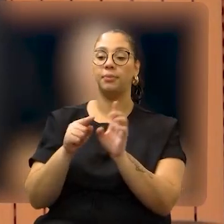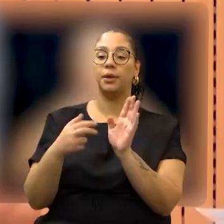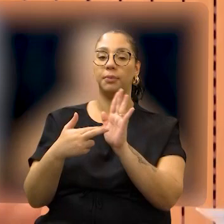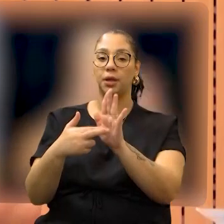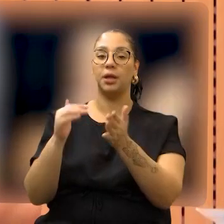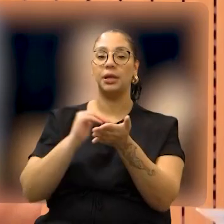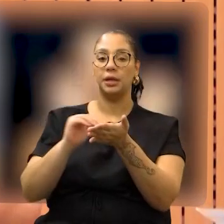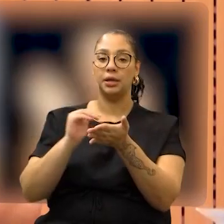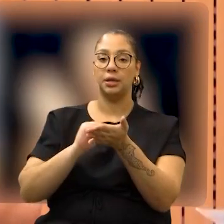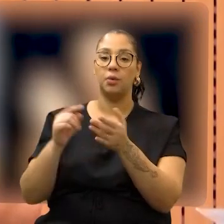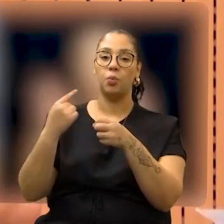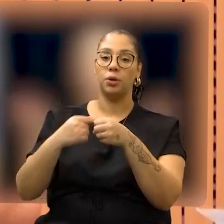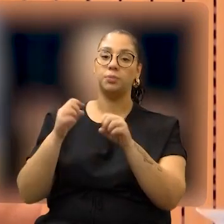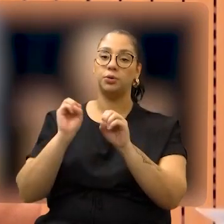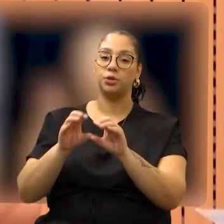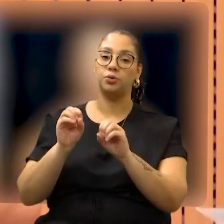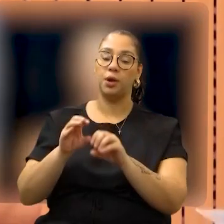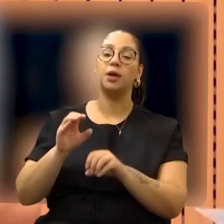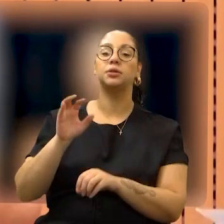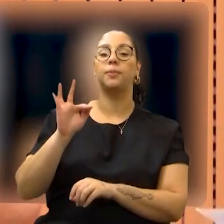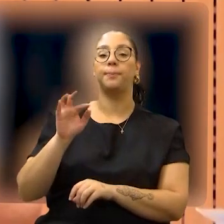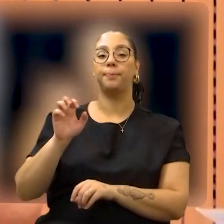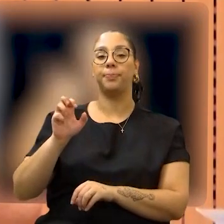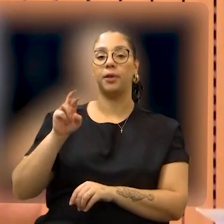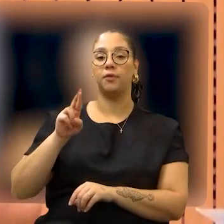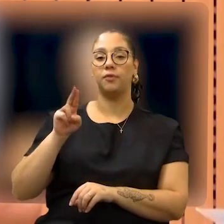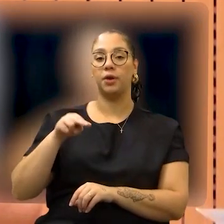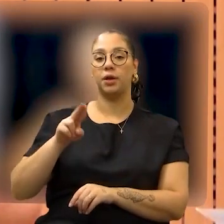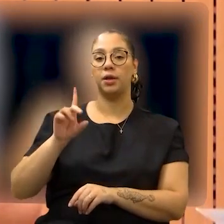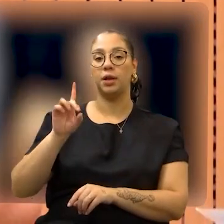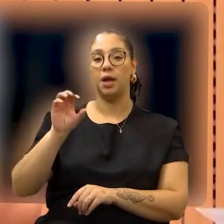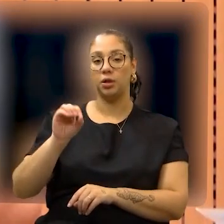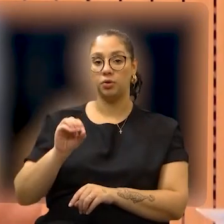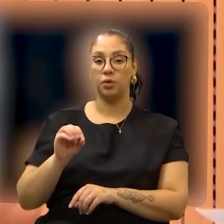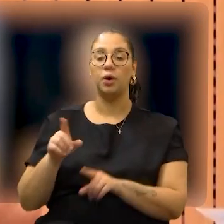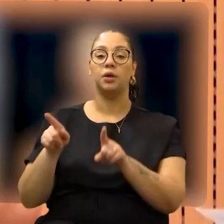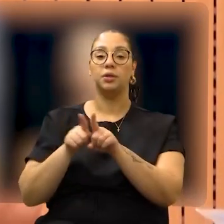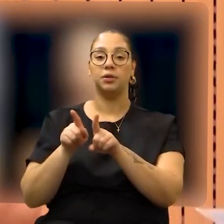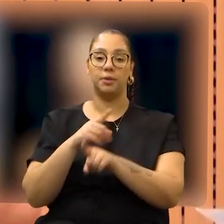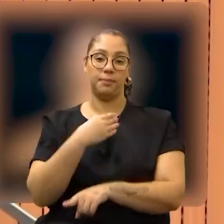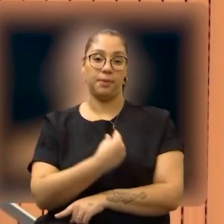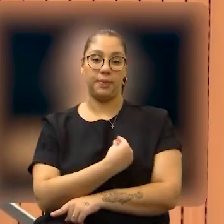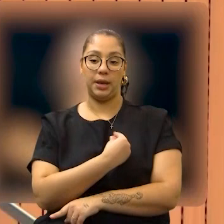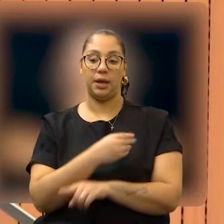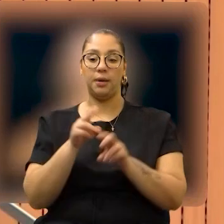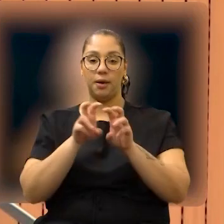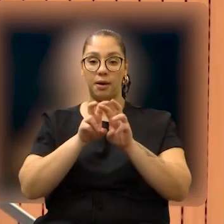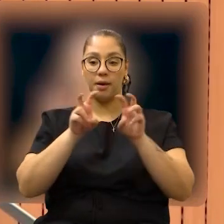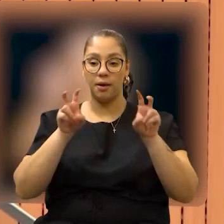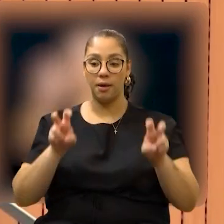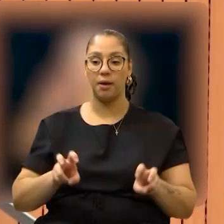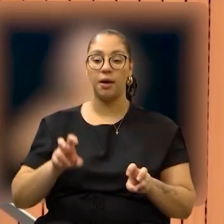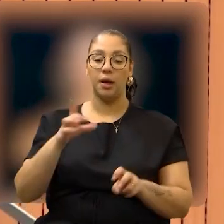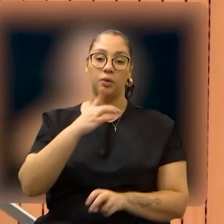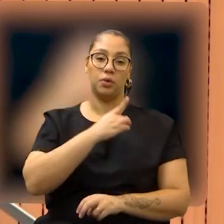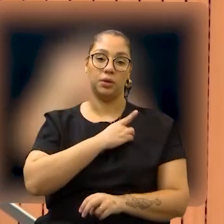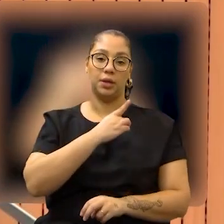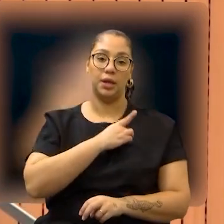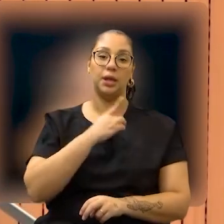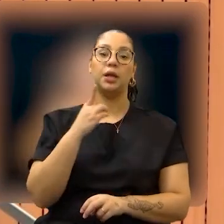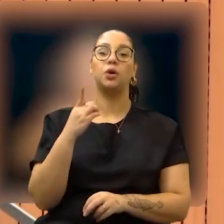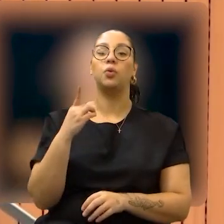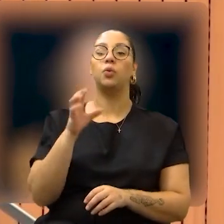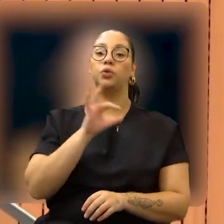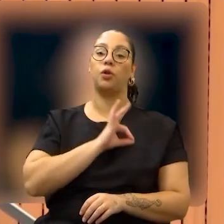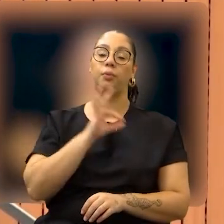Soligo e, representando a Secretaria Municipal de Educação, Fernando Henrique Martins Martins. Também compareceram à mesa o